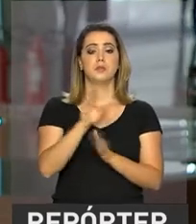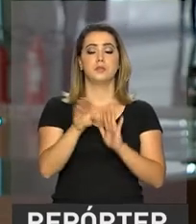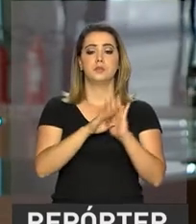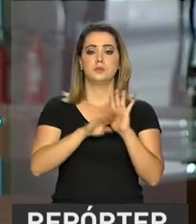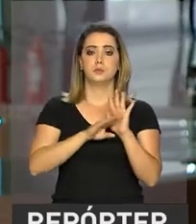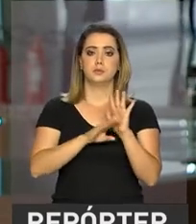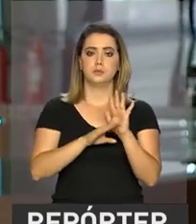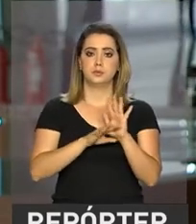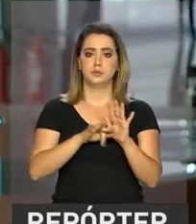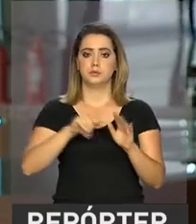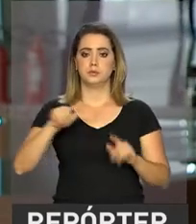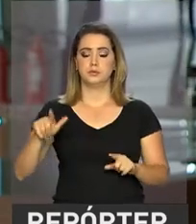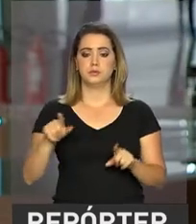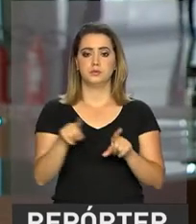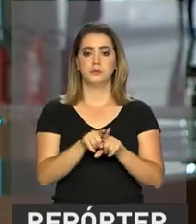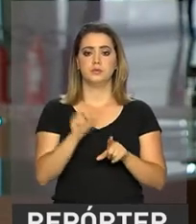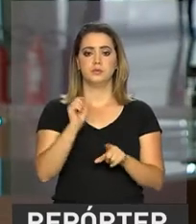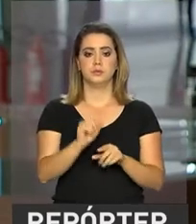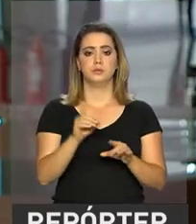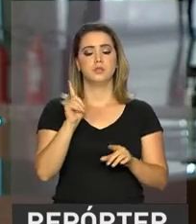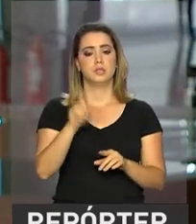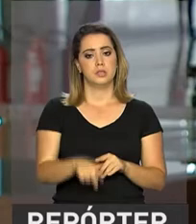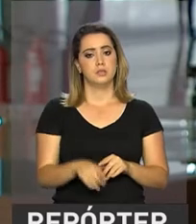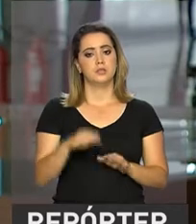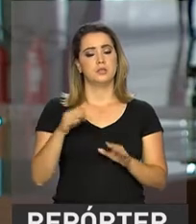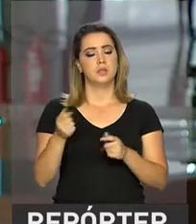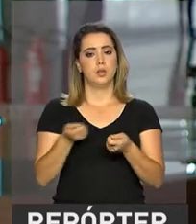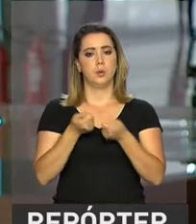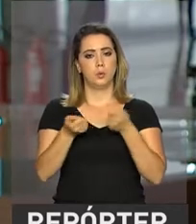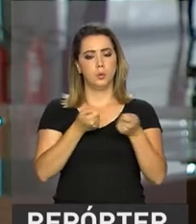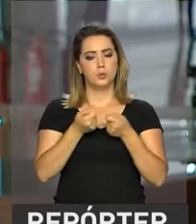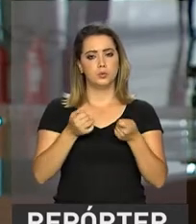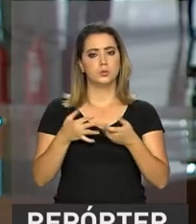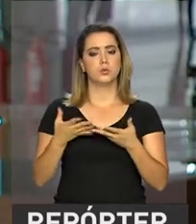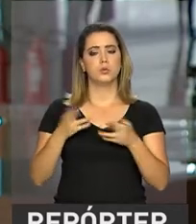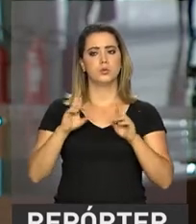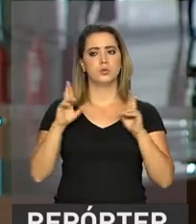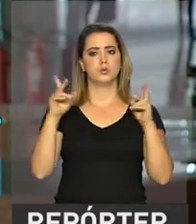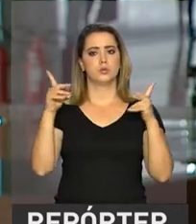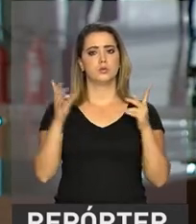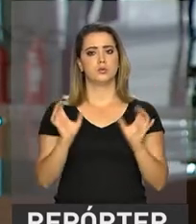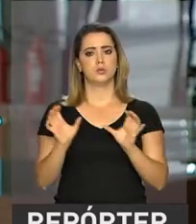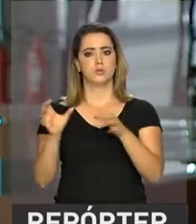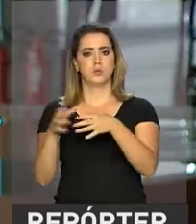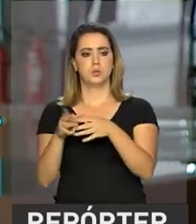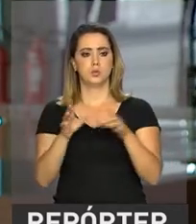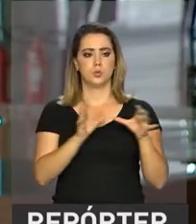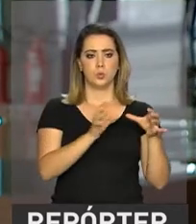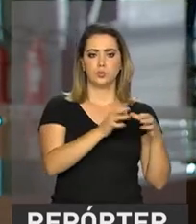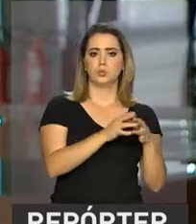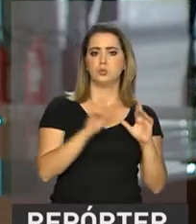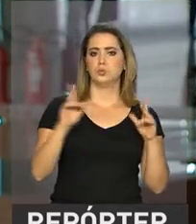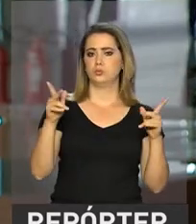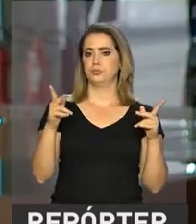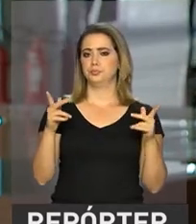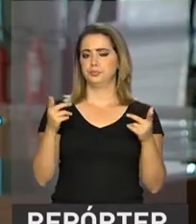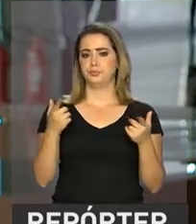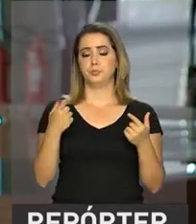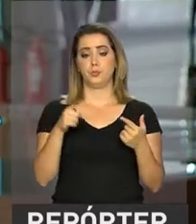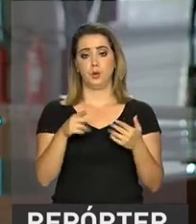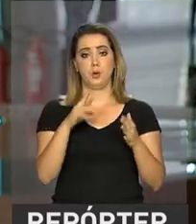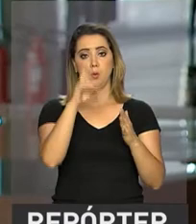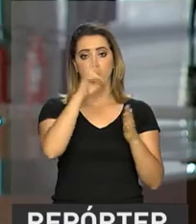de recuperação fiscal que seja um ponto de equilíbrio para atender a diferentes interesses. O relatório do